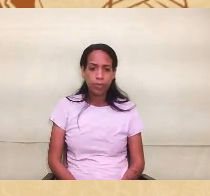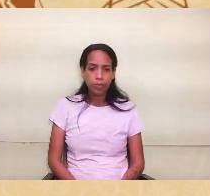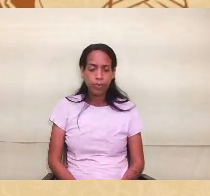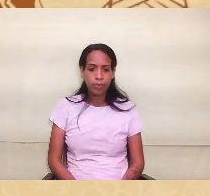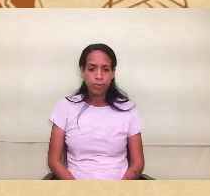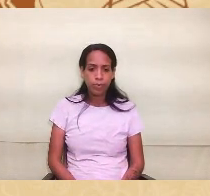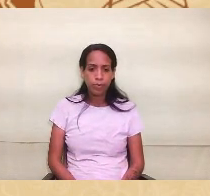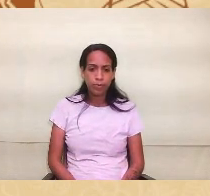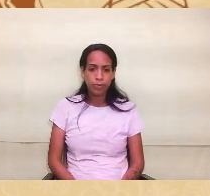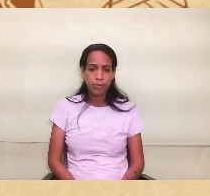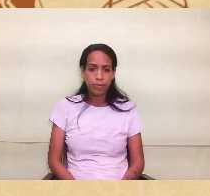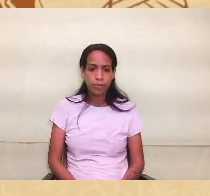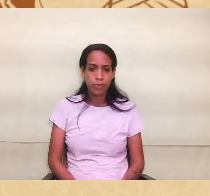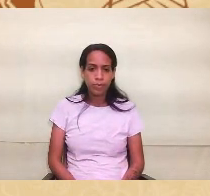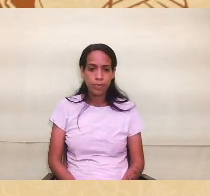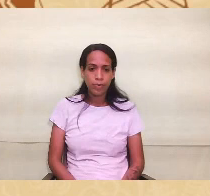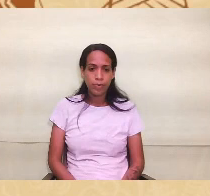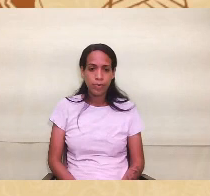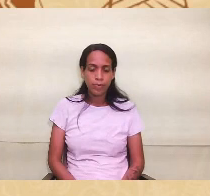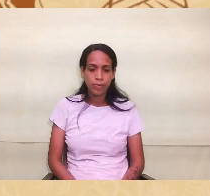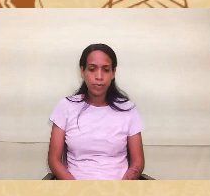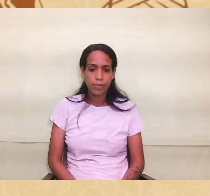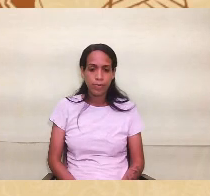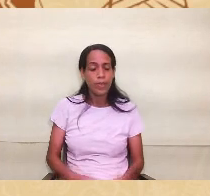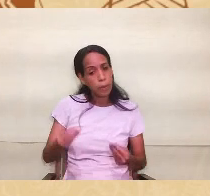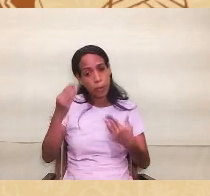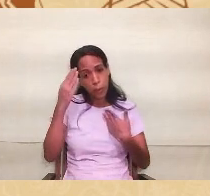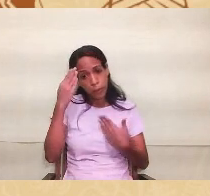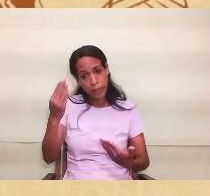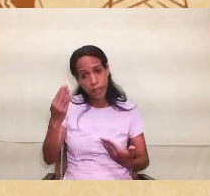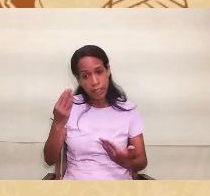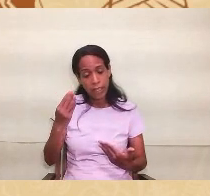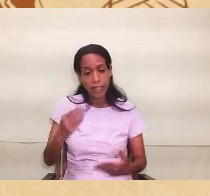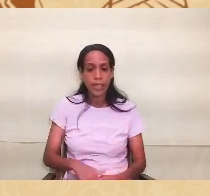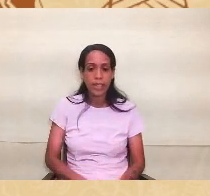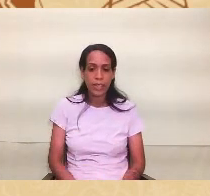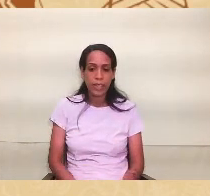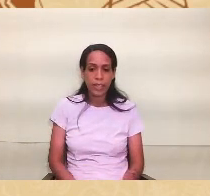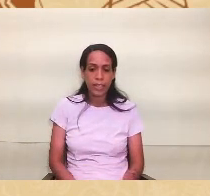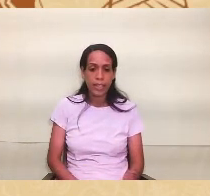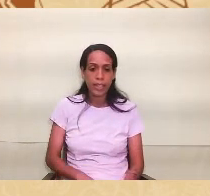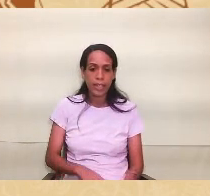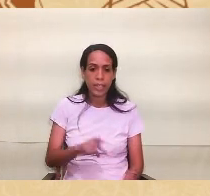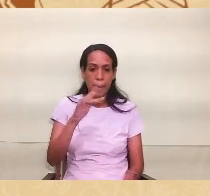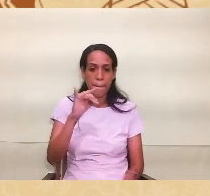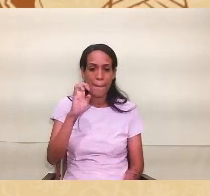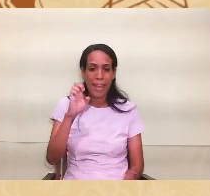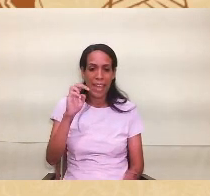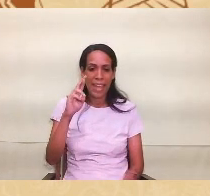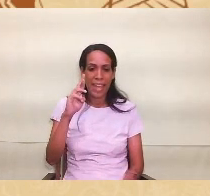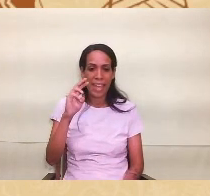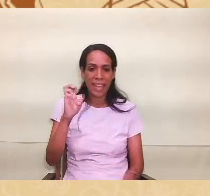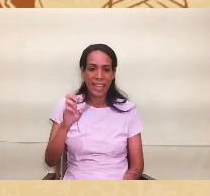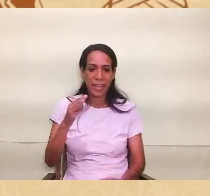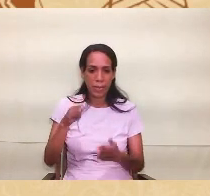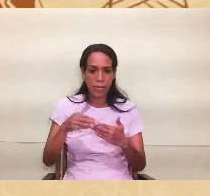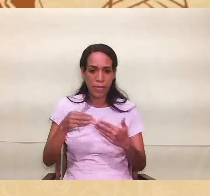Obrigada. Muito obrigada, Cazé. Pierre, por favor.